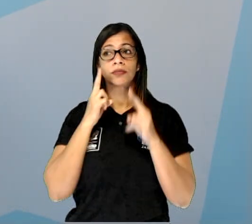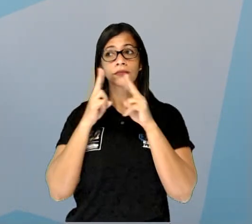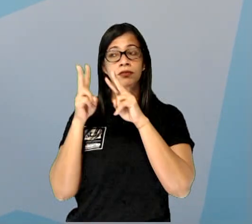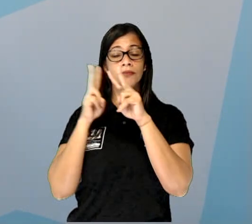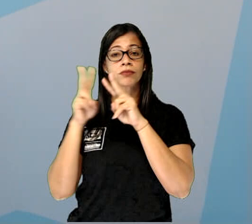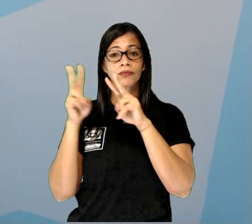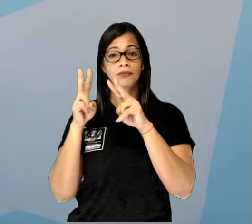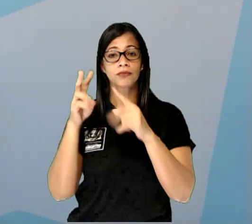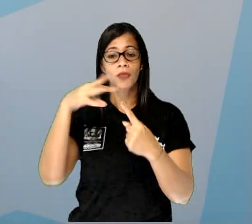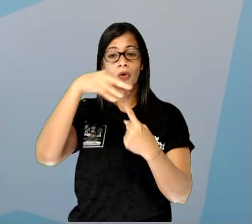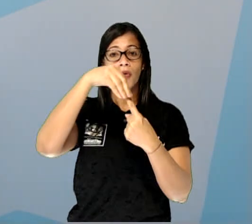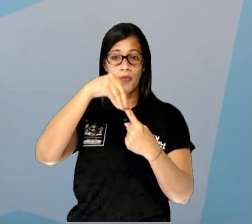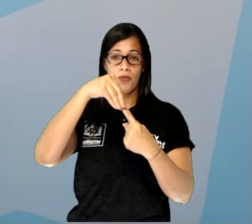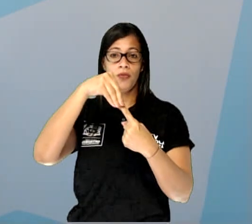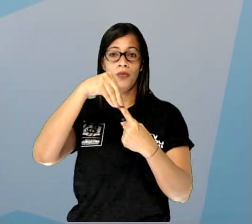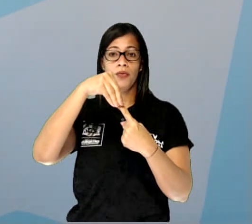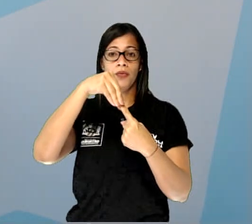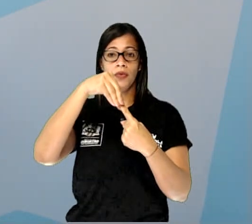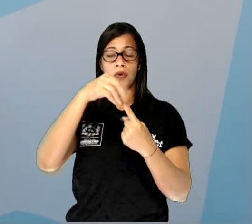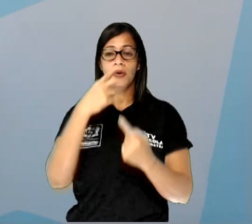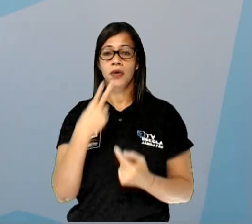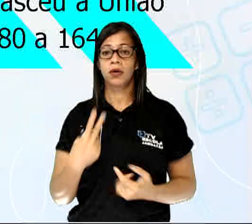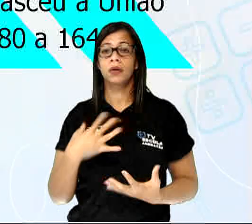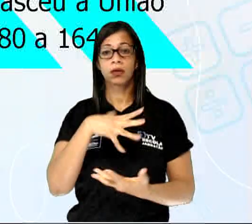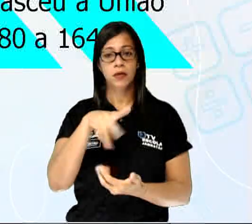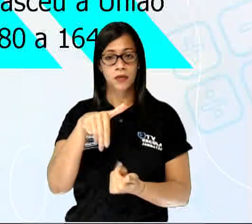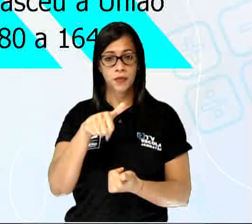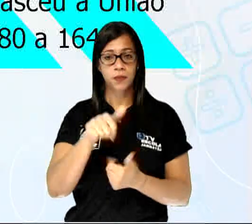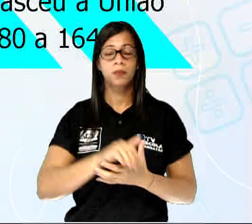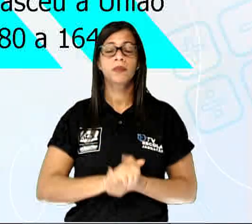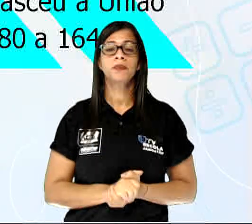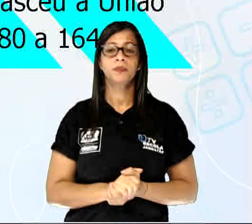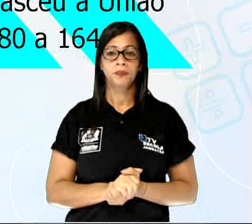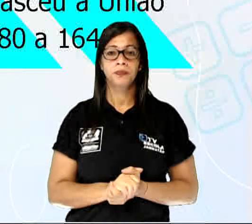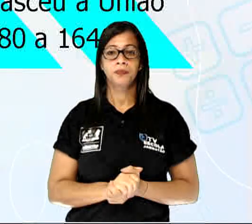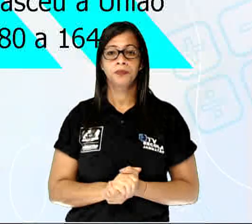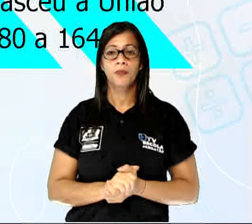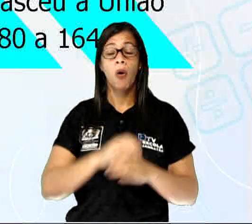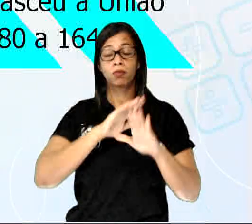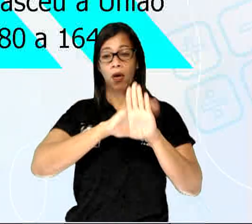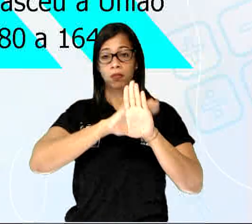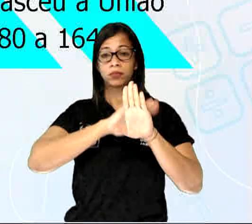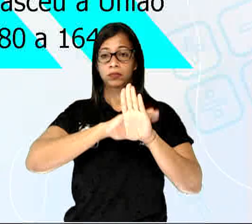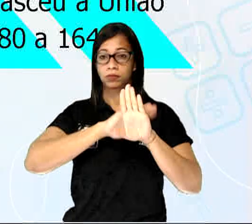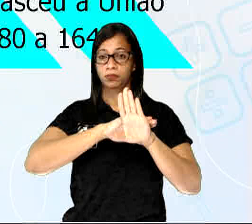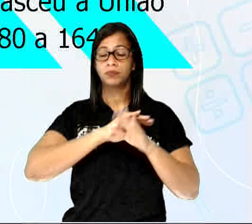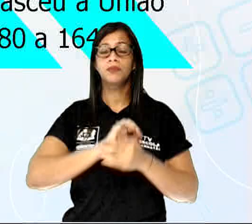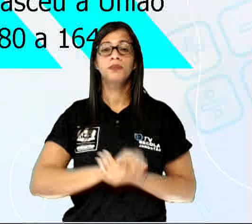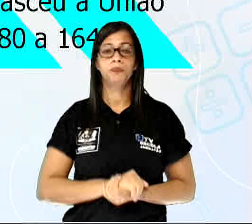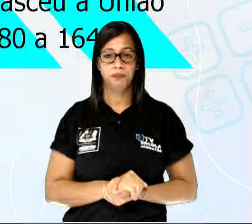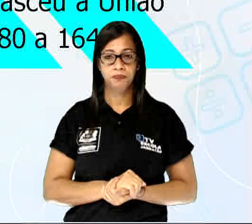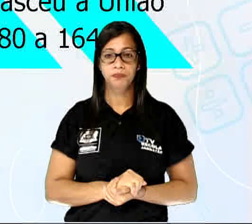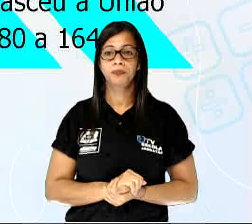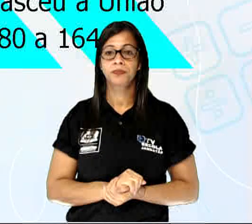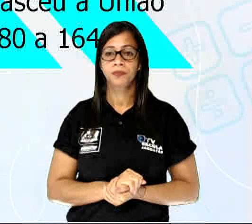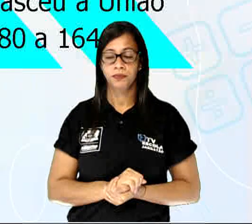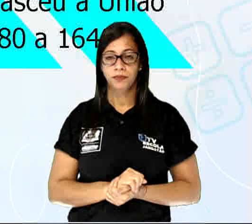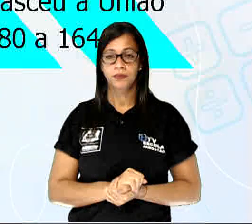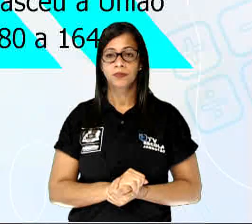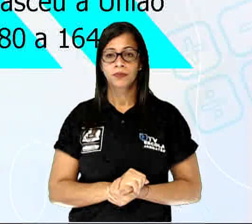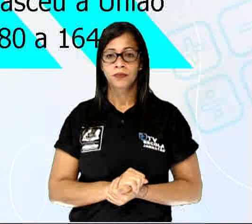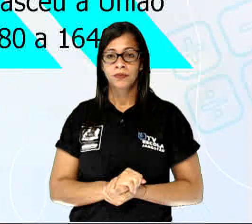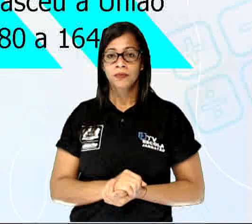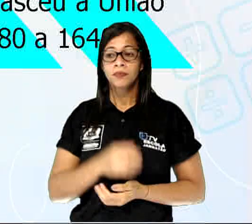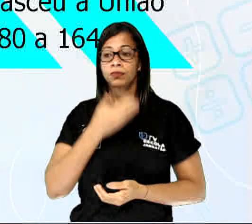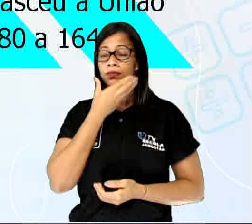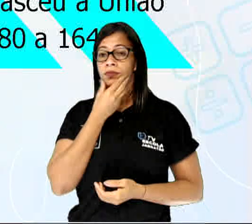nos submetemos a esse governo. Bom, vamos dar uma olhada na consequência. Olha só, Filipe II, primeira coisa que ele fez, quis acabar